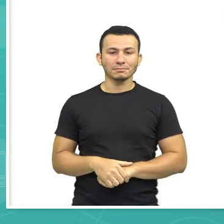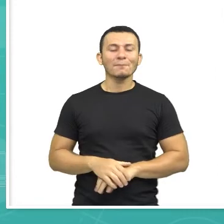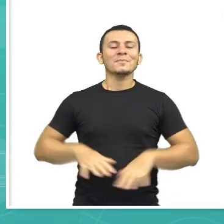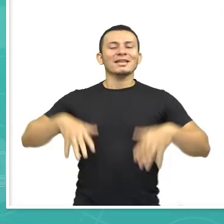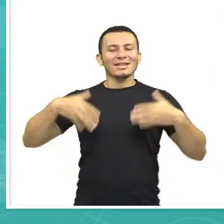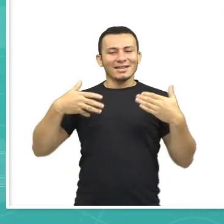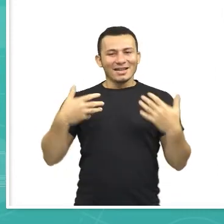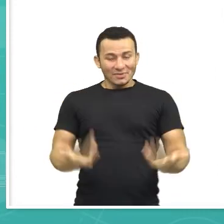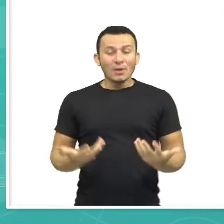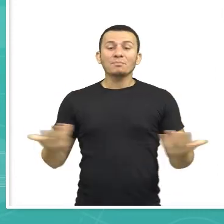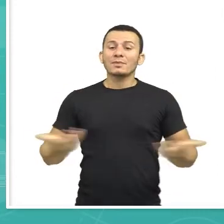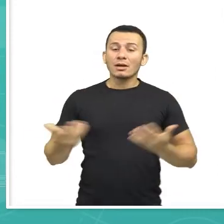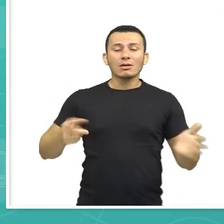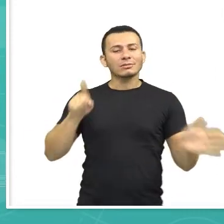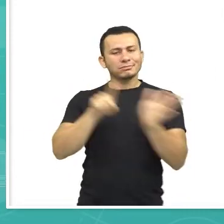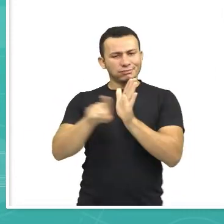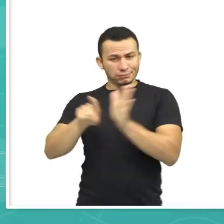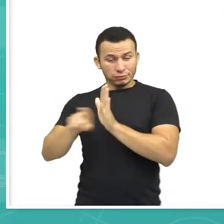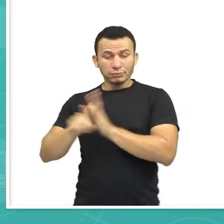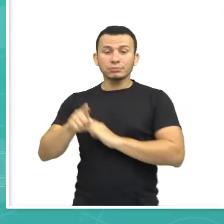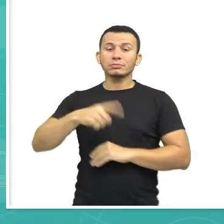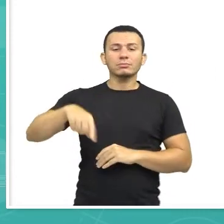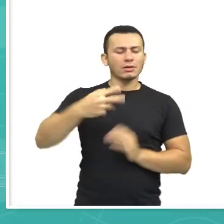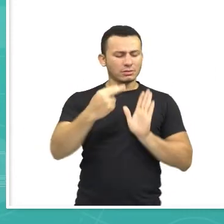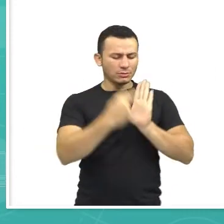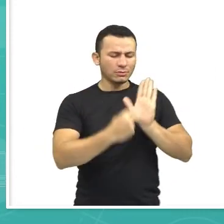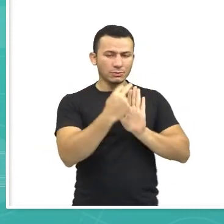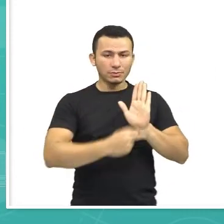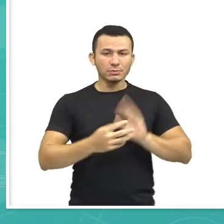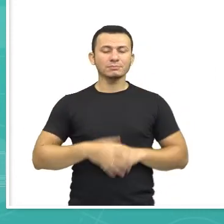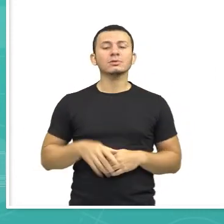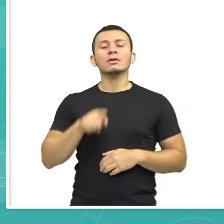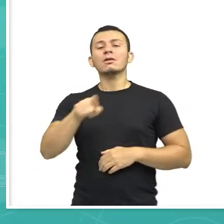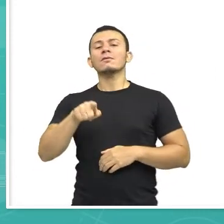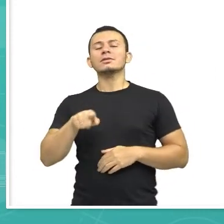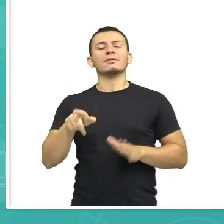Muito bem, então vamos às questões? Vamos ler as questões? Olha só, então o que você